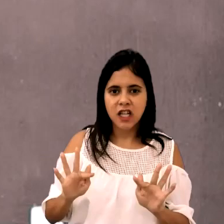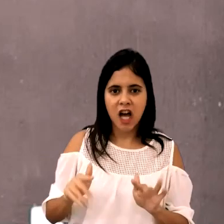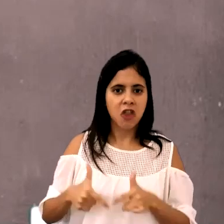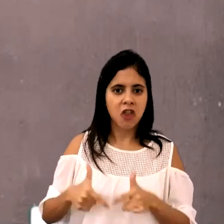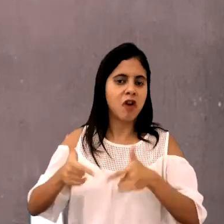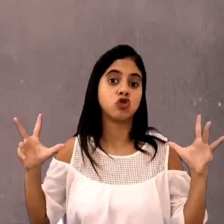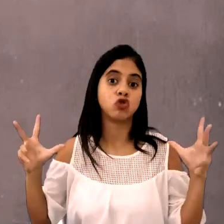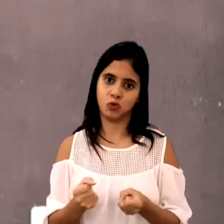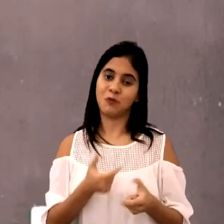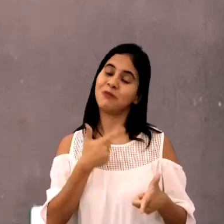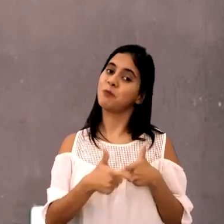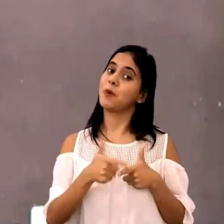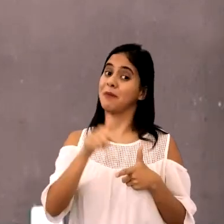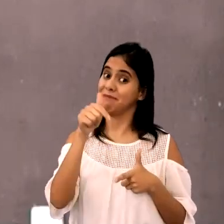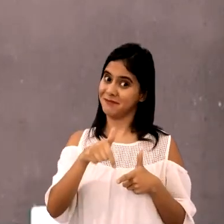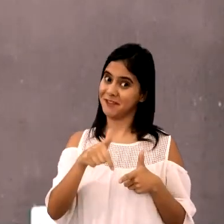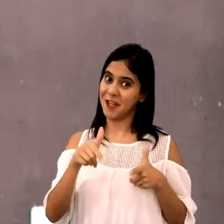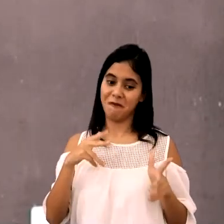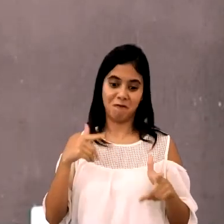o problema.